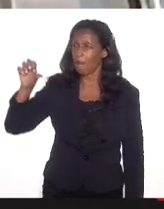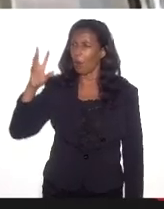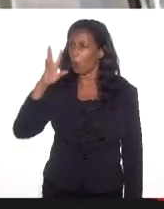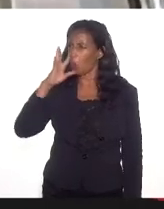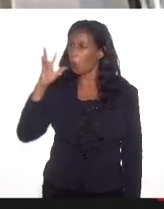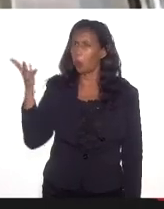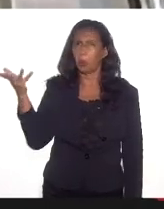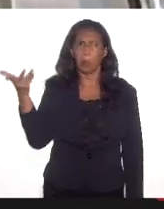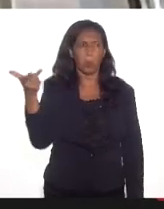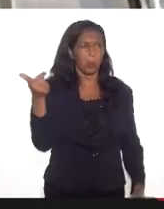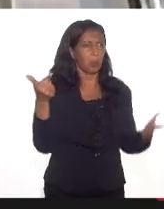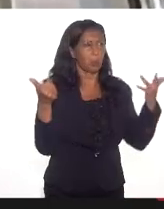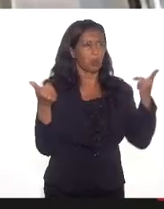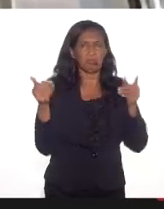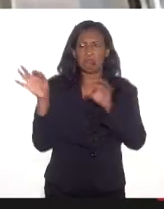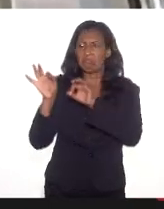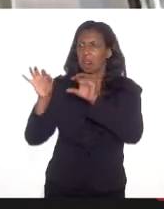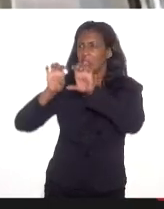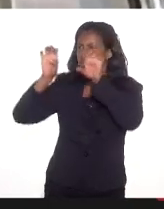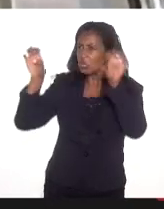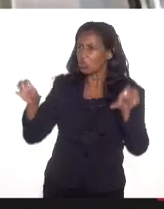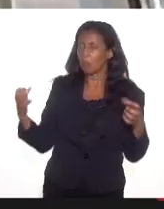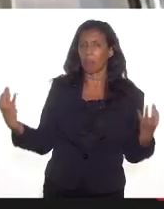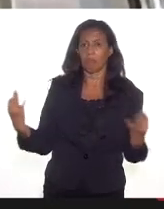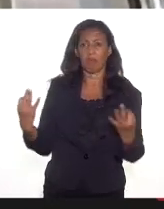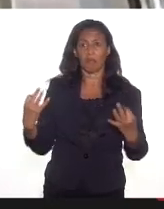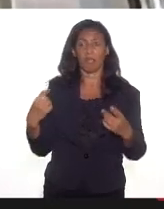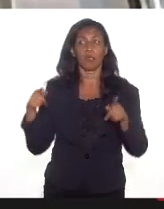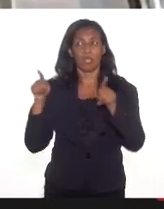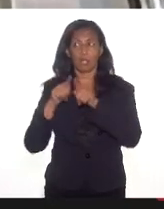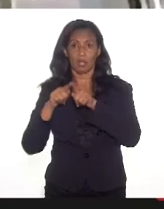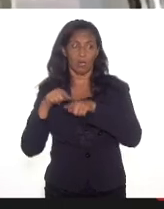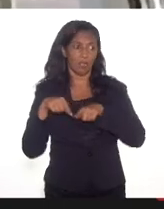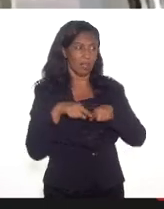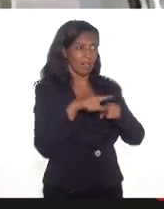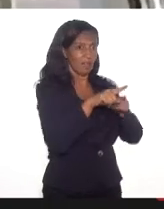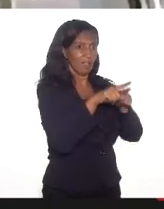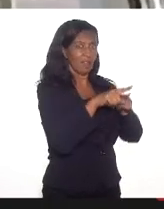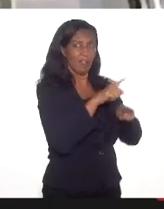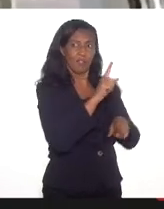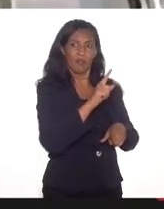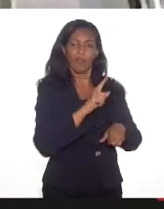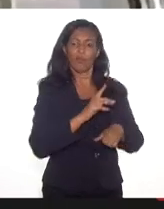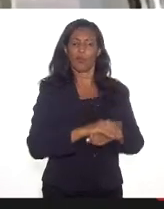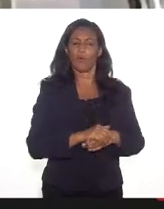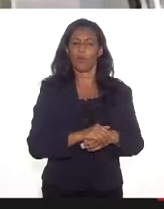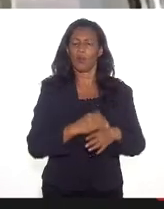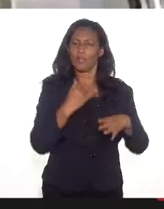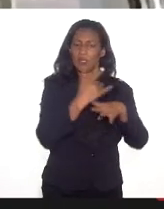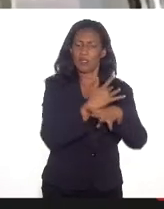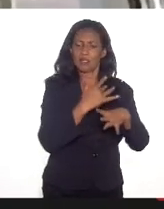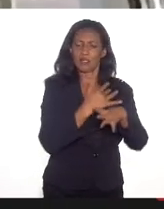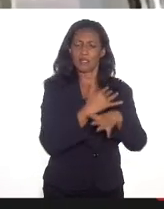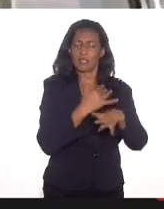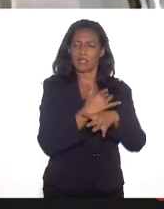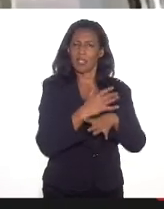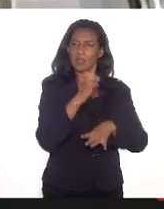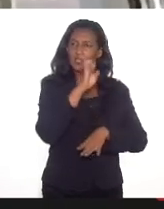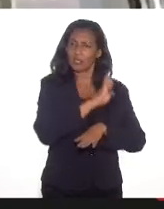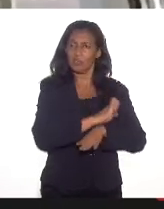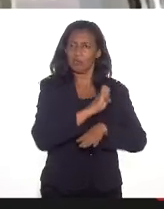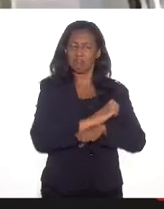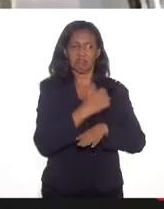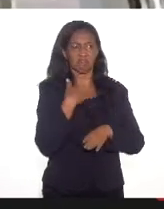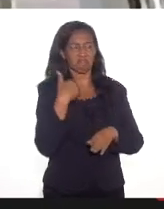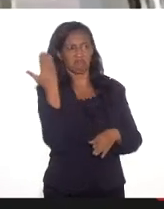bem organizado e bem estruturado eu também ando em regiões mais ricas dessa cidade e desse Estado e